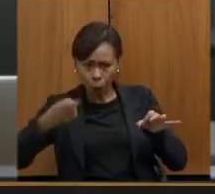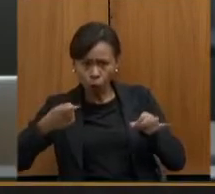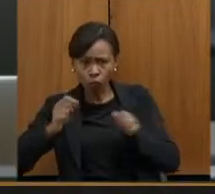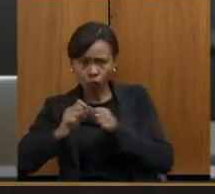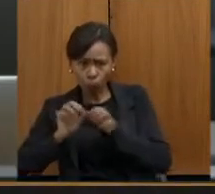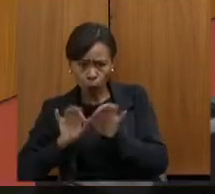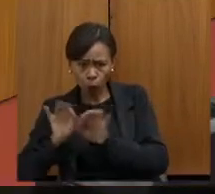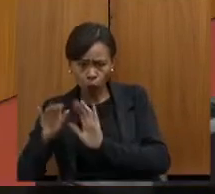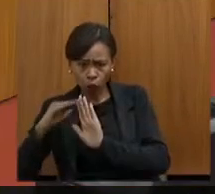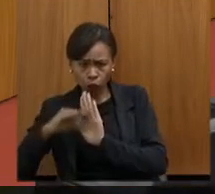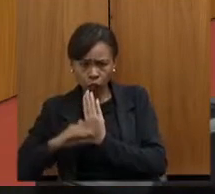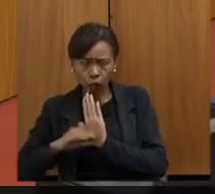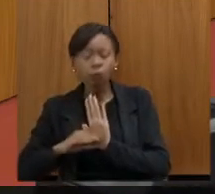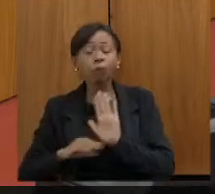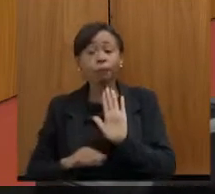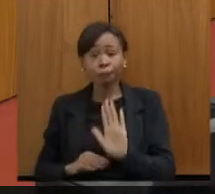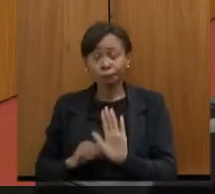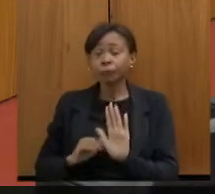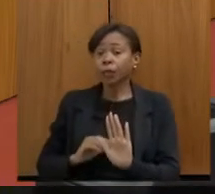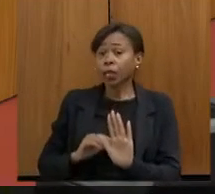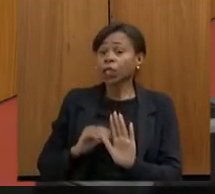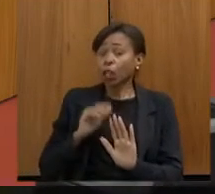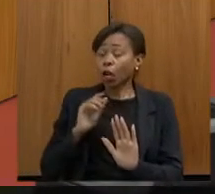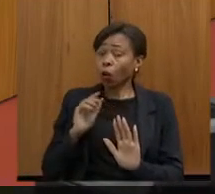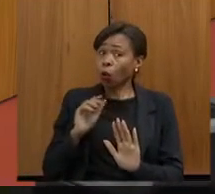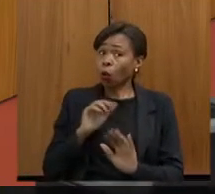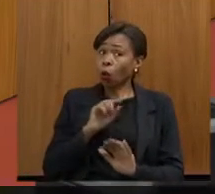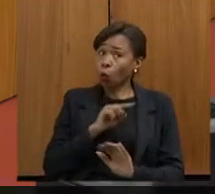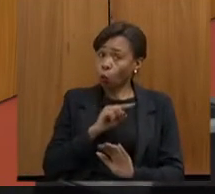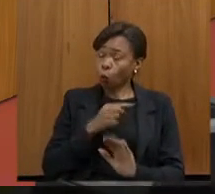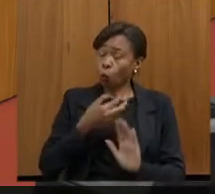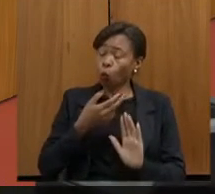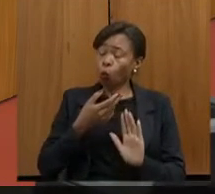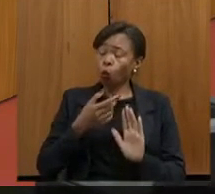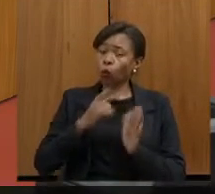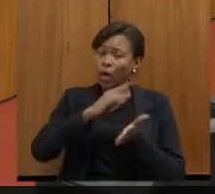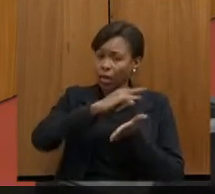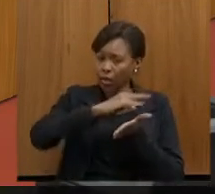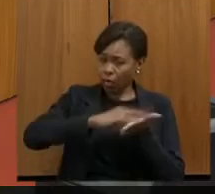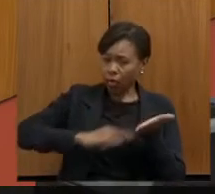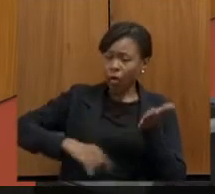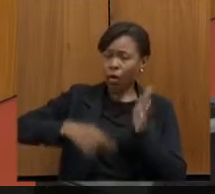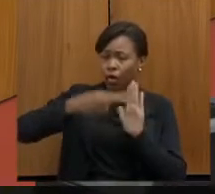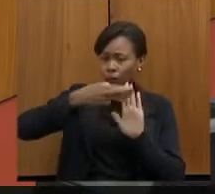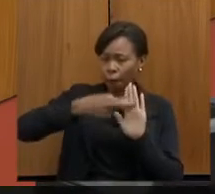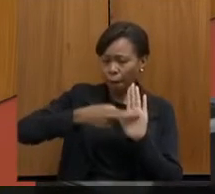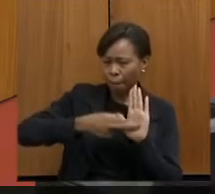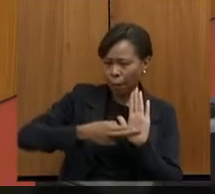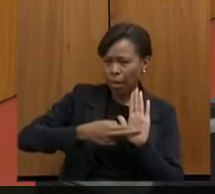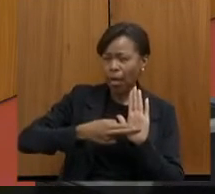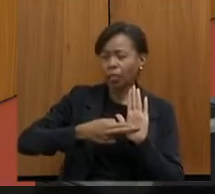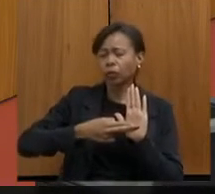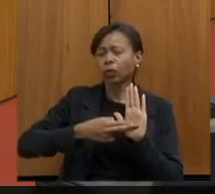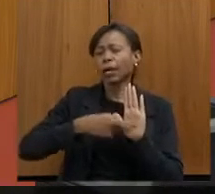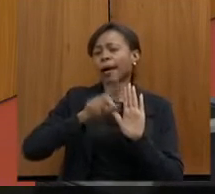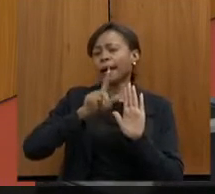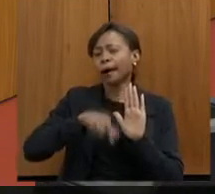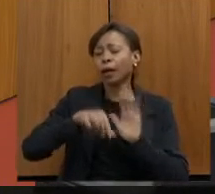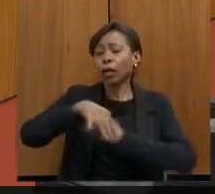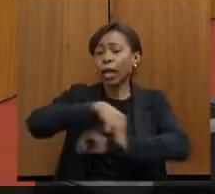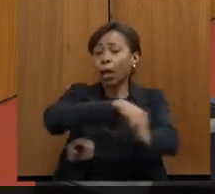O que acontece, como a gente comentou, o REURB é urbanístico, então ele envolve um projeto de engenharia e projeto